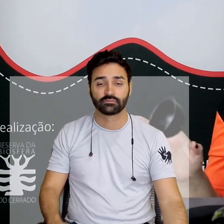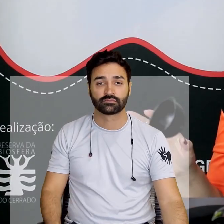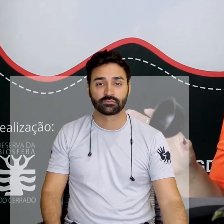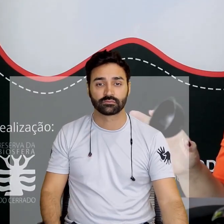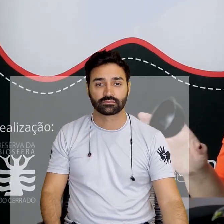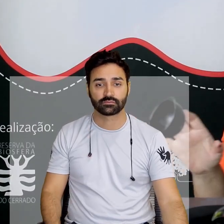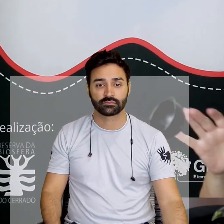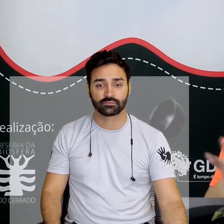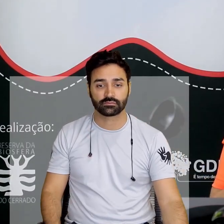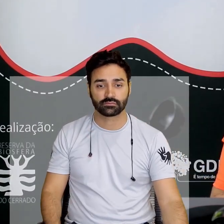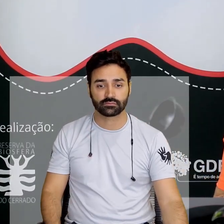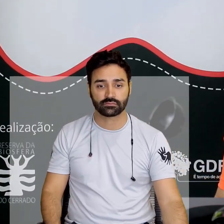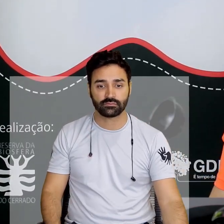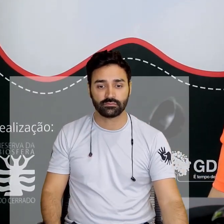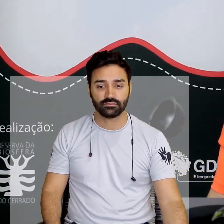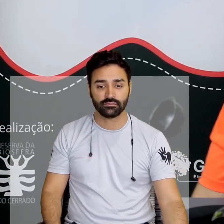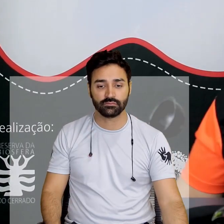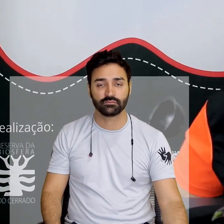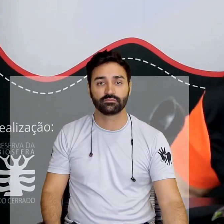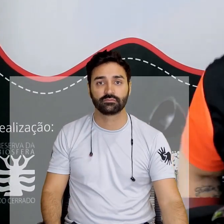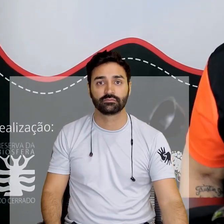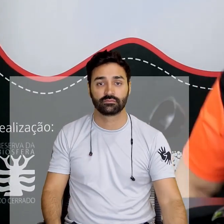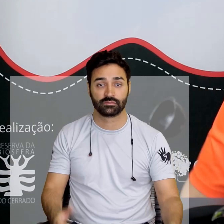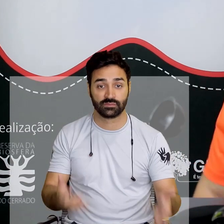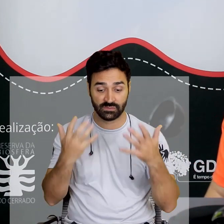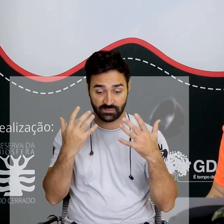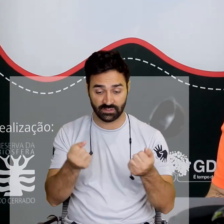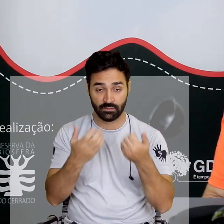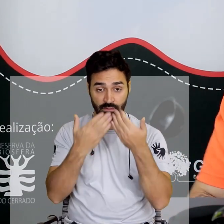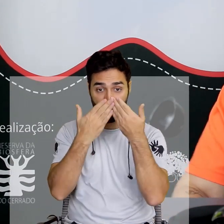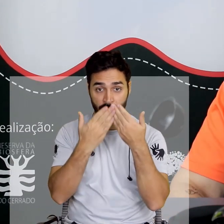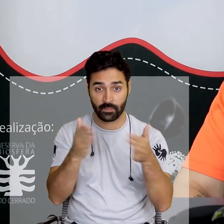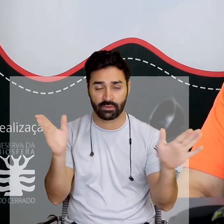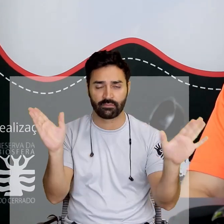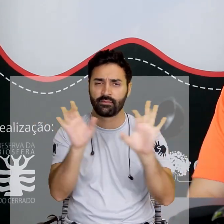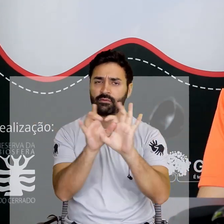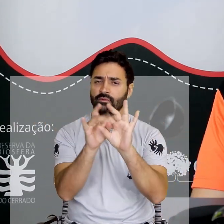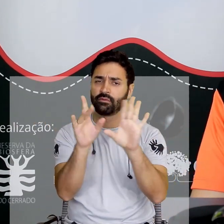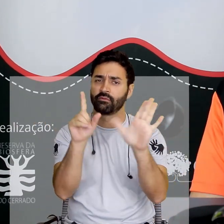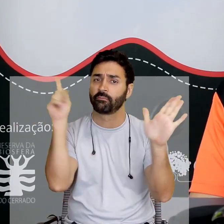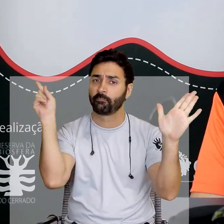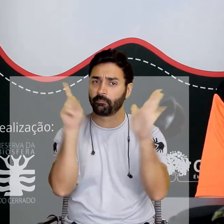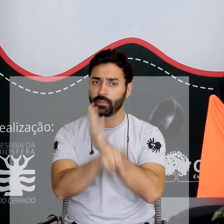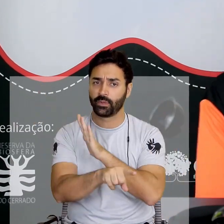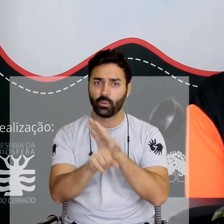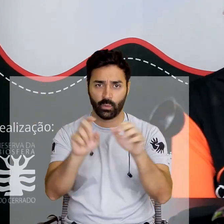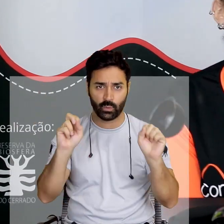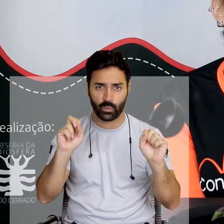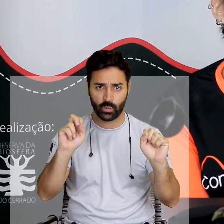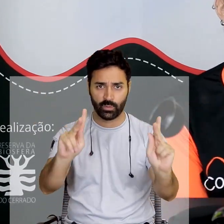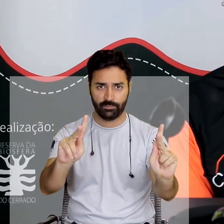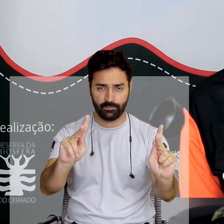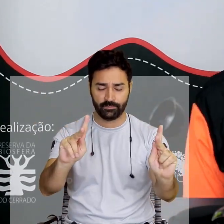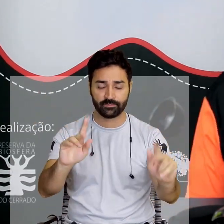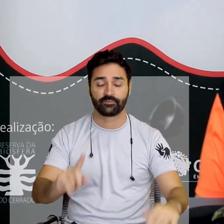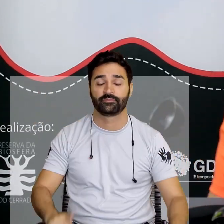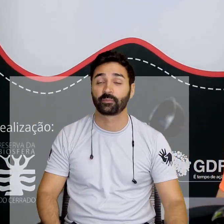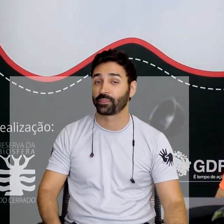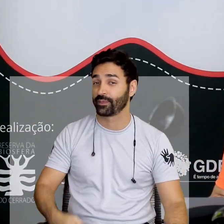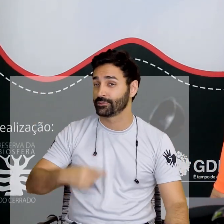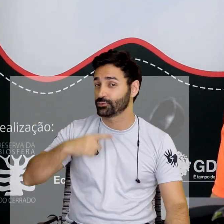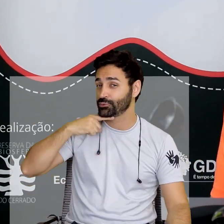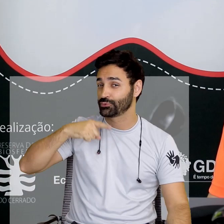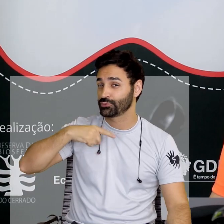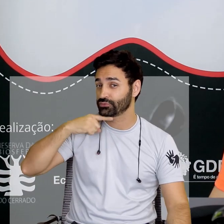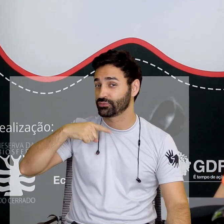Não? Então agora a gente vai abrir para as dúvidas. Inicialmente, dúvidas